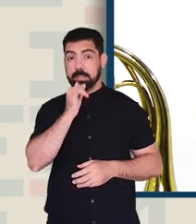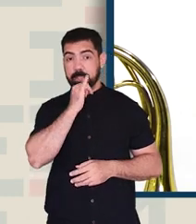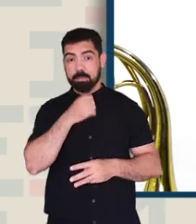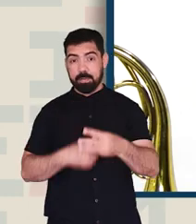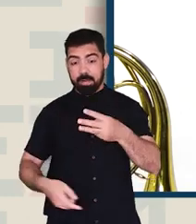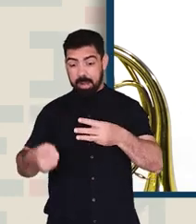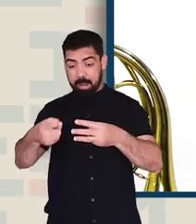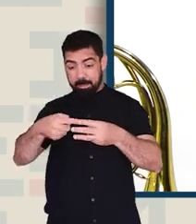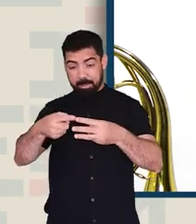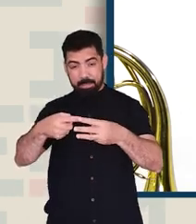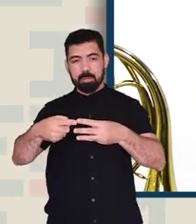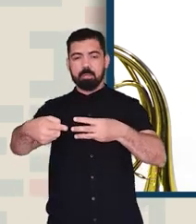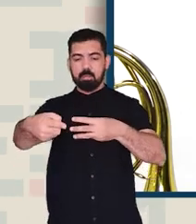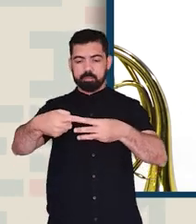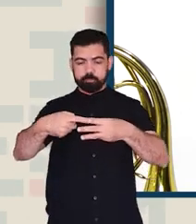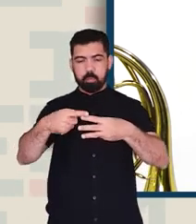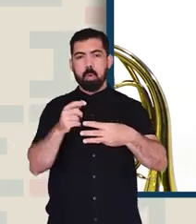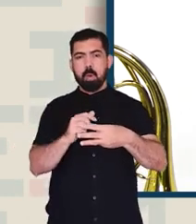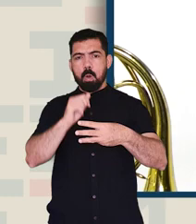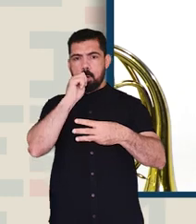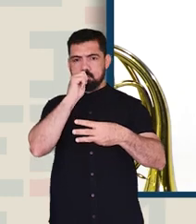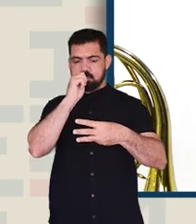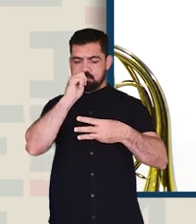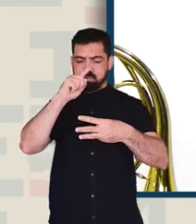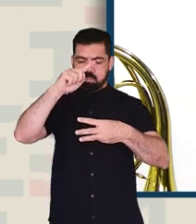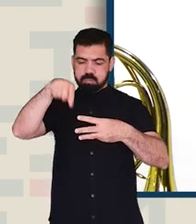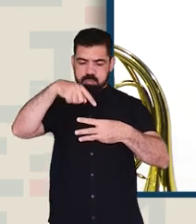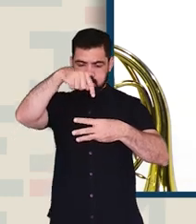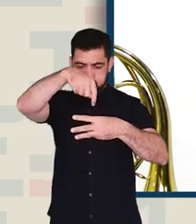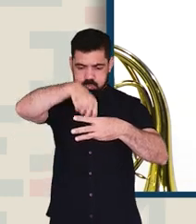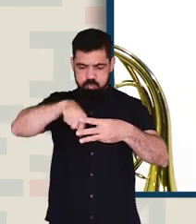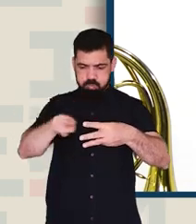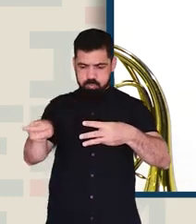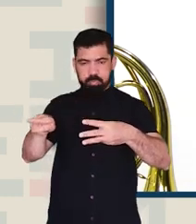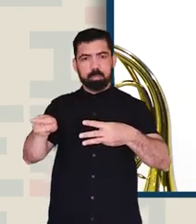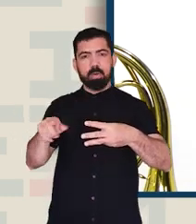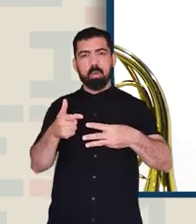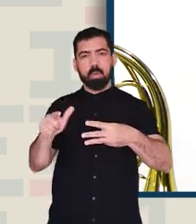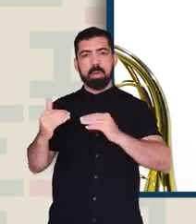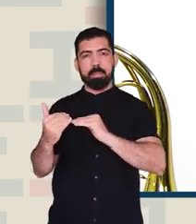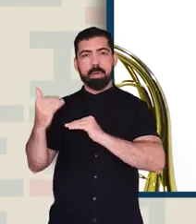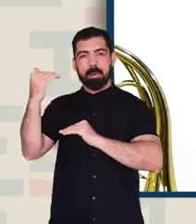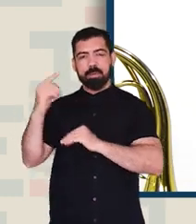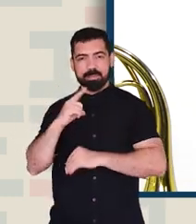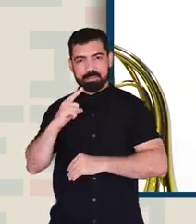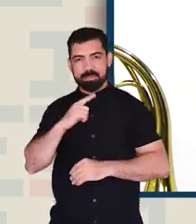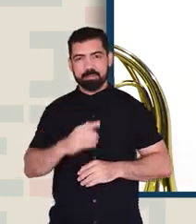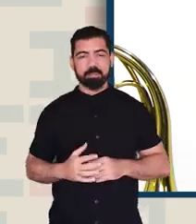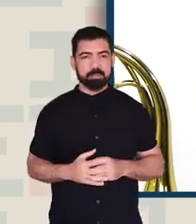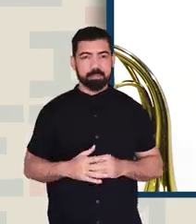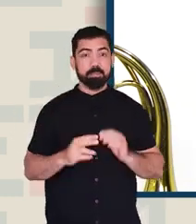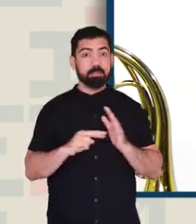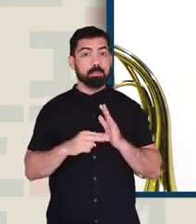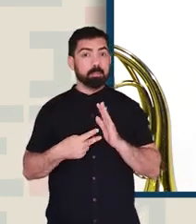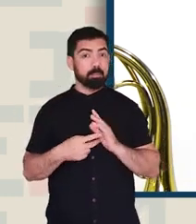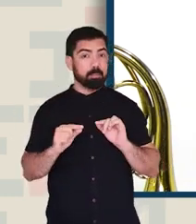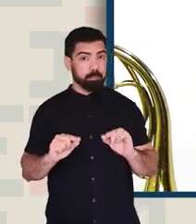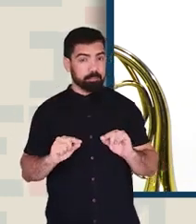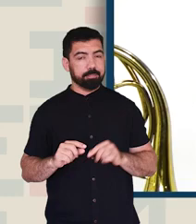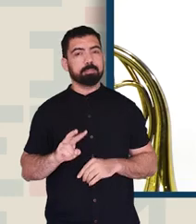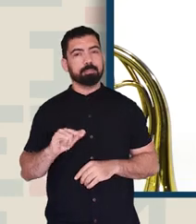Quando eu aciono a primeira, eu vou acionar eu vou desviar o ar para essa bomba aqui maior.